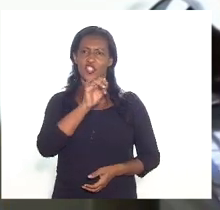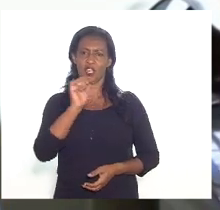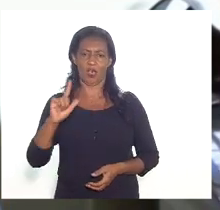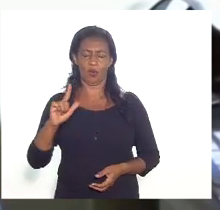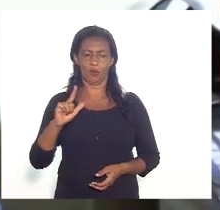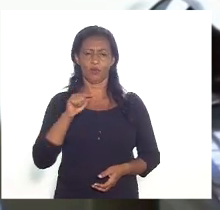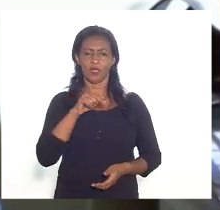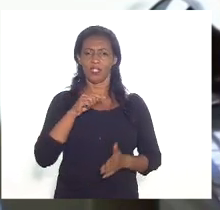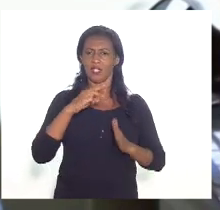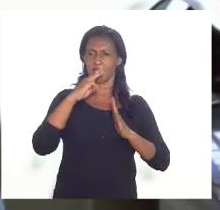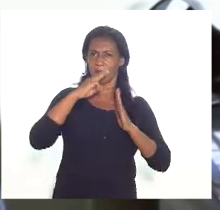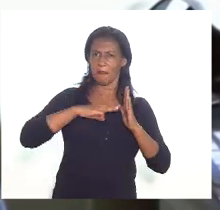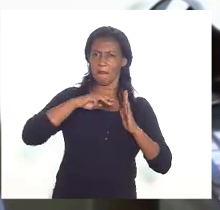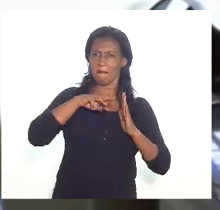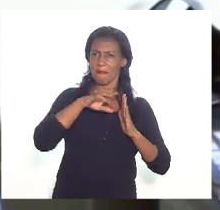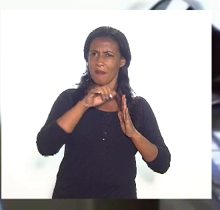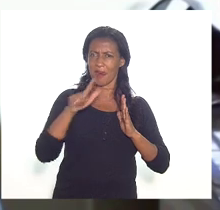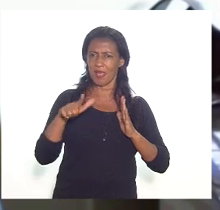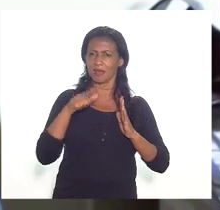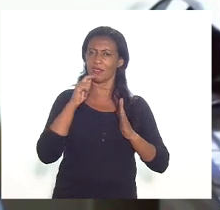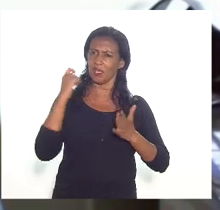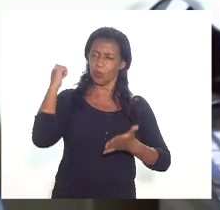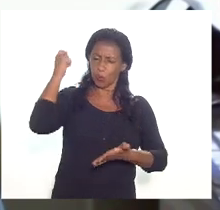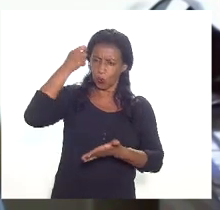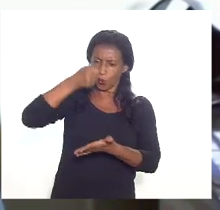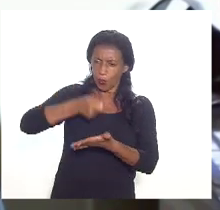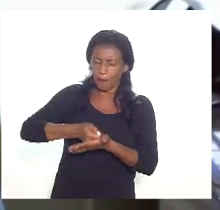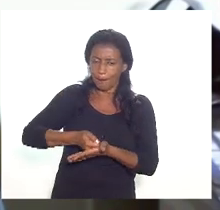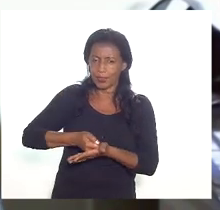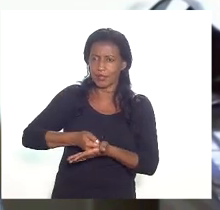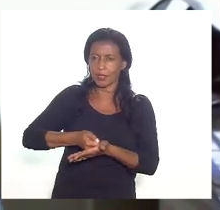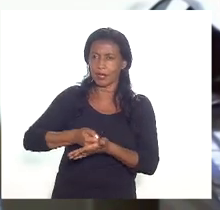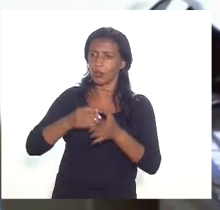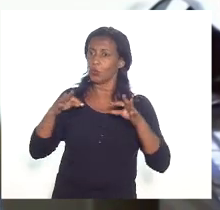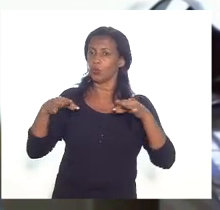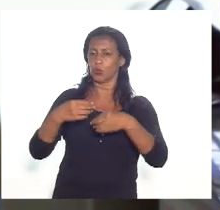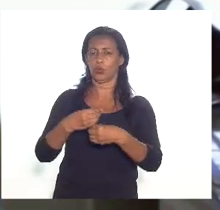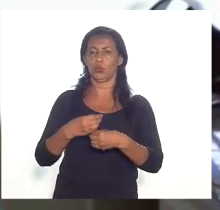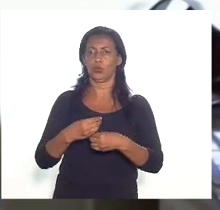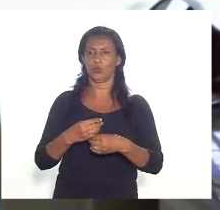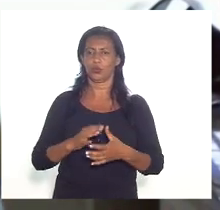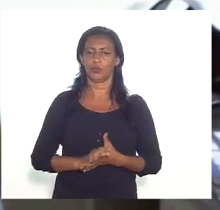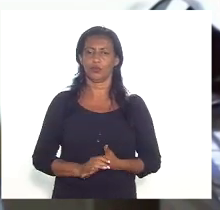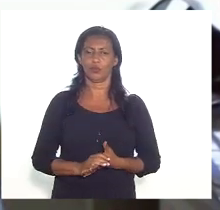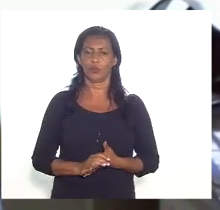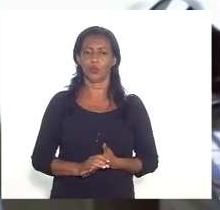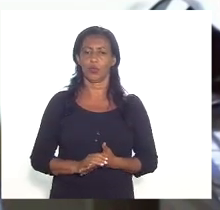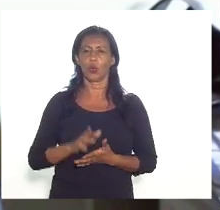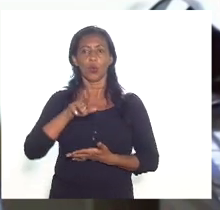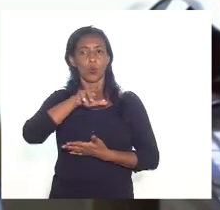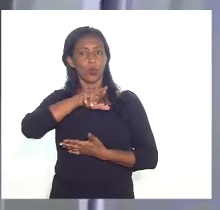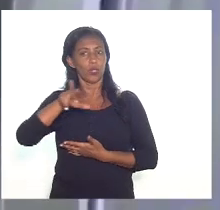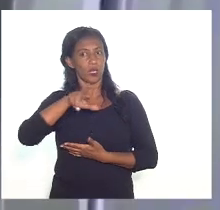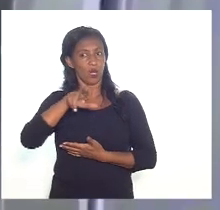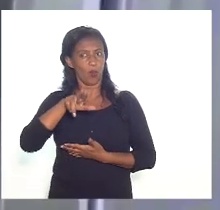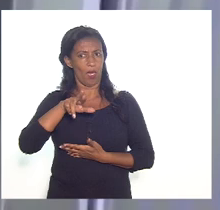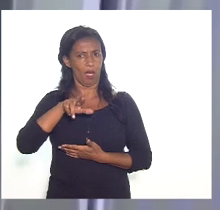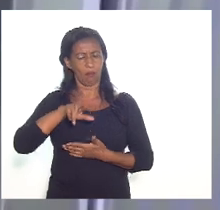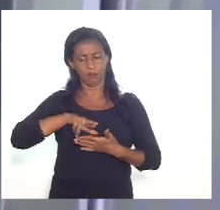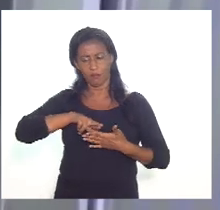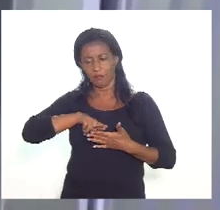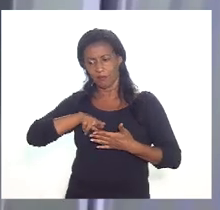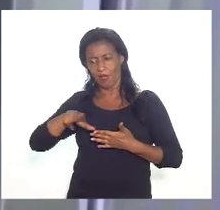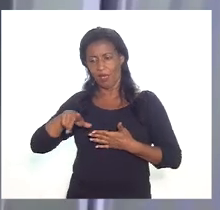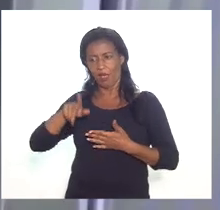E essas metas têm que ser cumpridas em todas. O que não é proibido